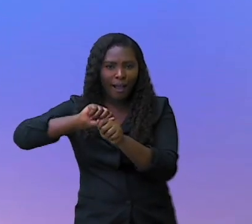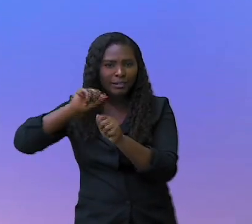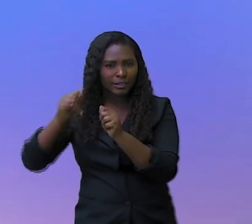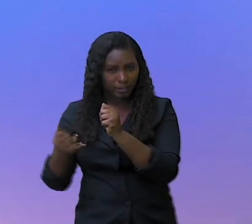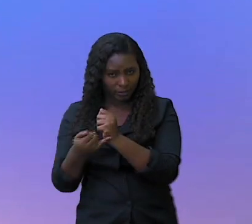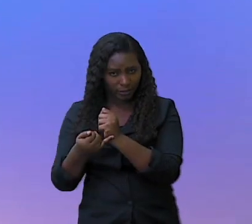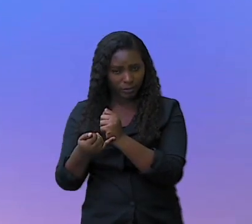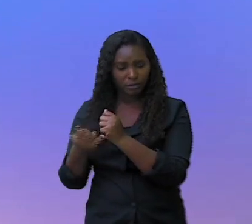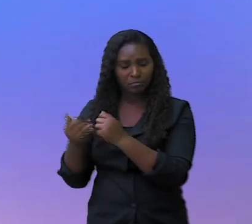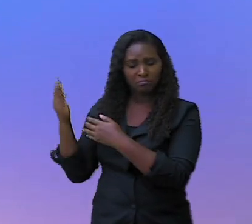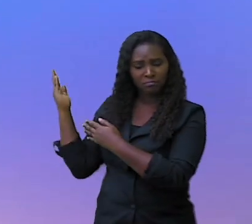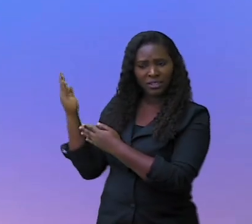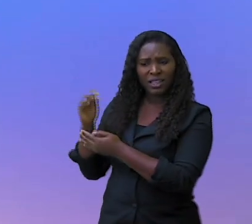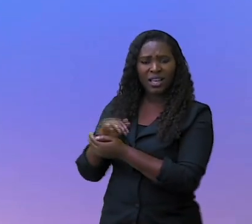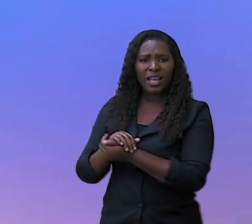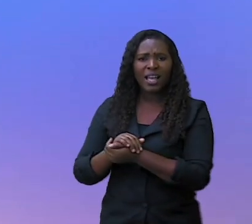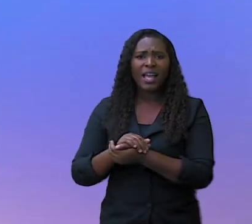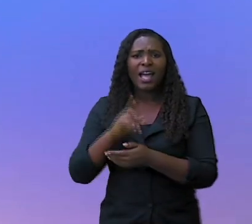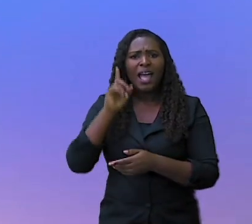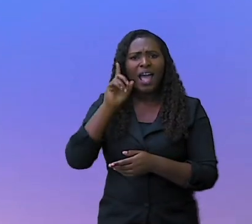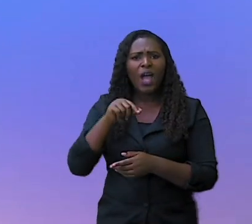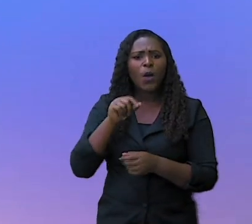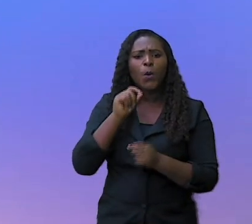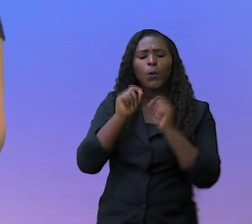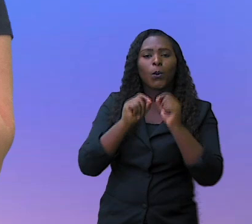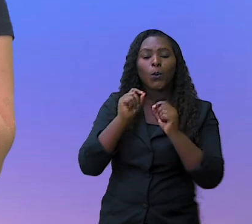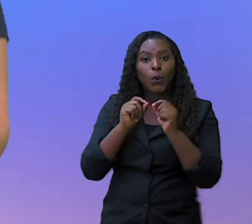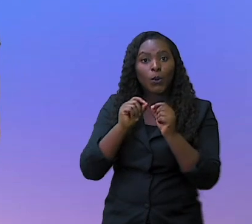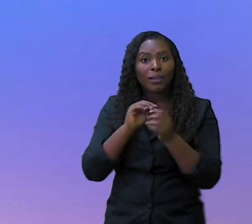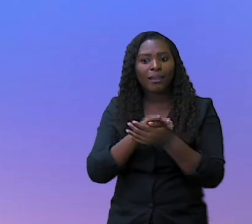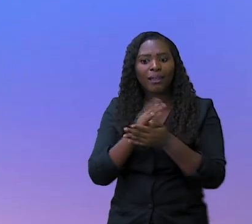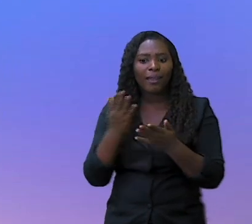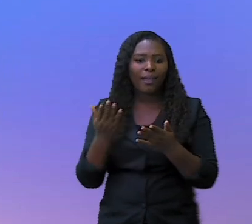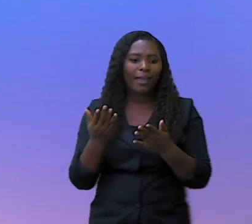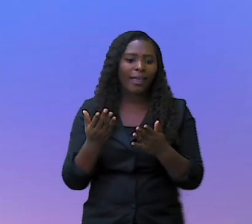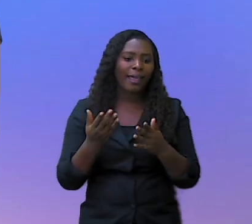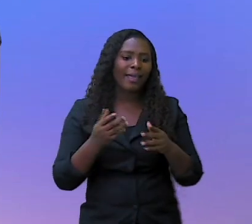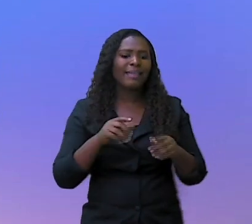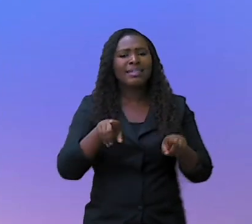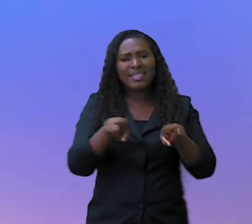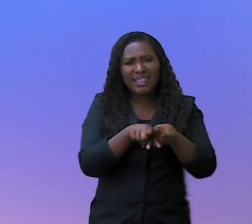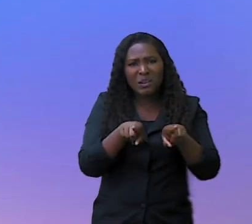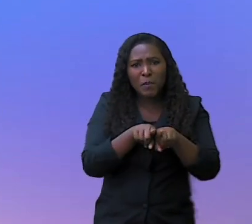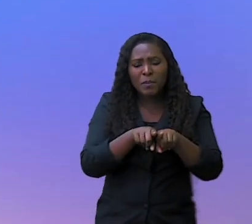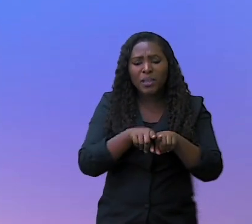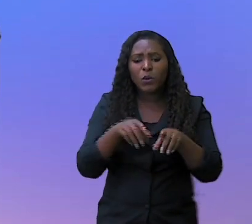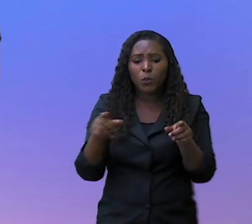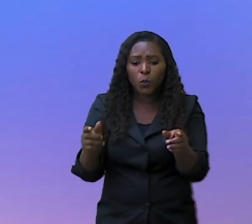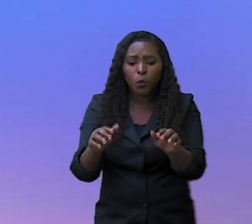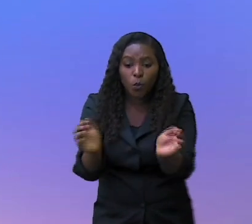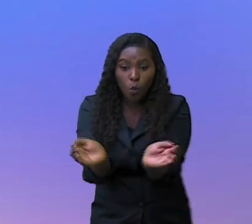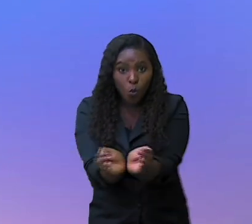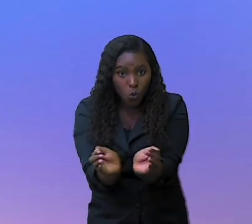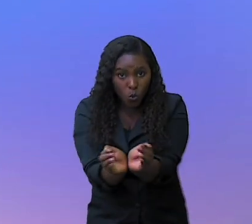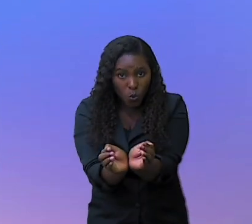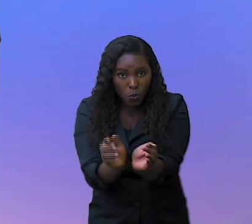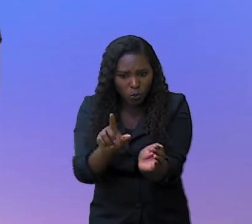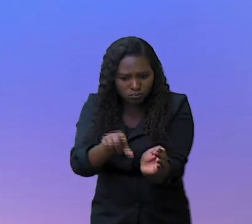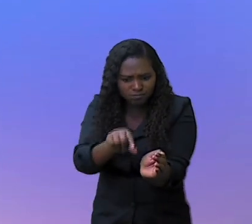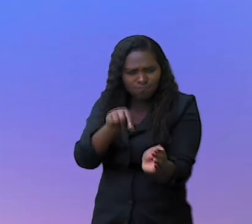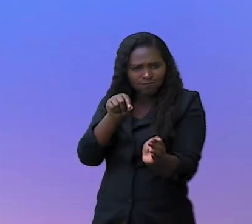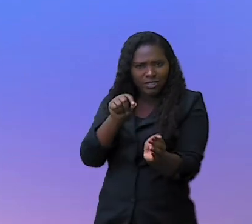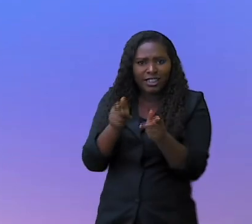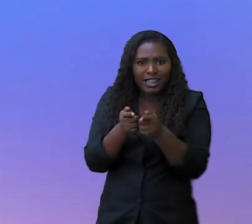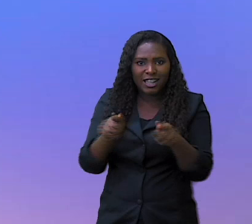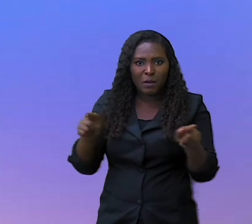substantivo, né, com a preposição, ela assume esse papel aí de adjunto adnominal com função adjetiva, né? E aí a gente pode